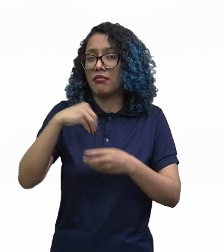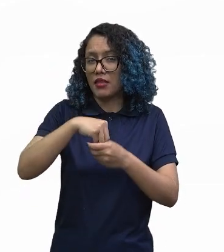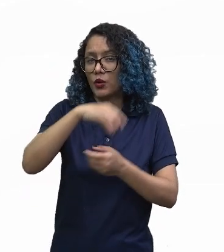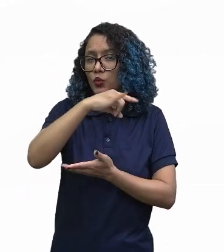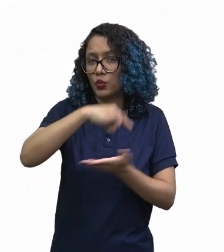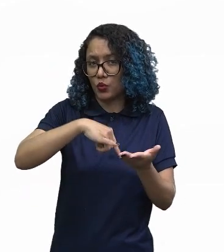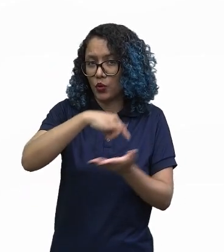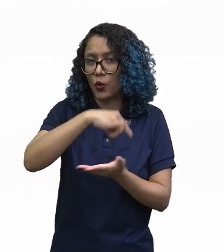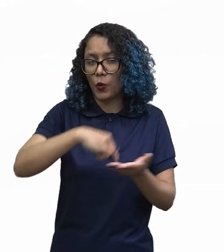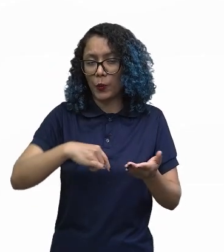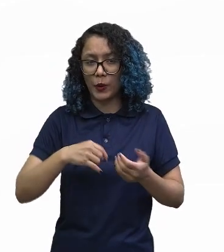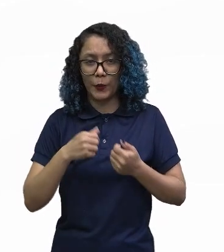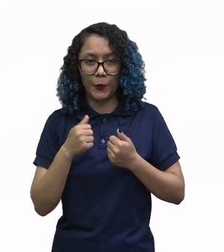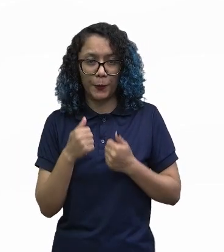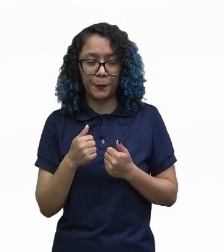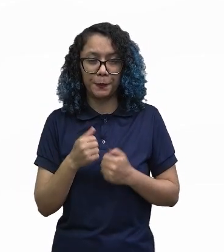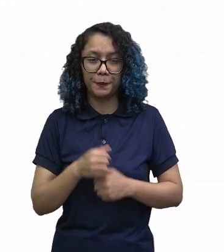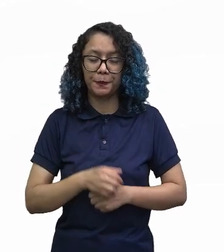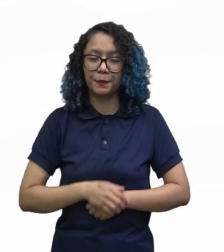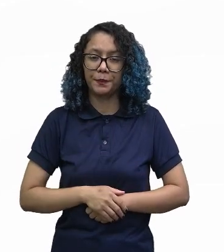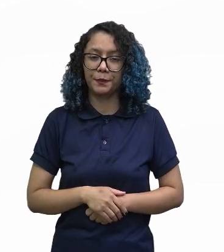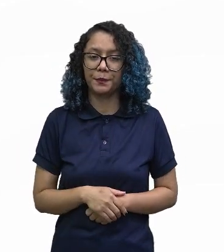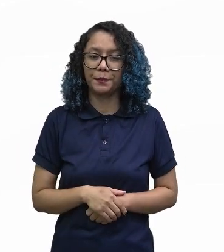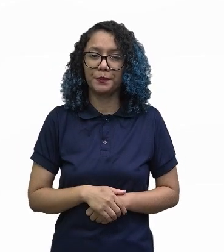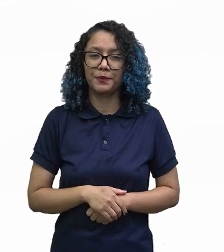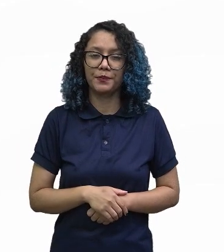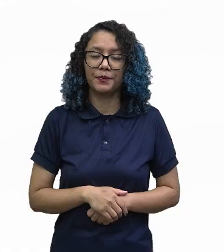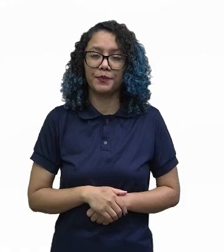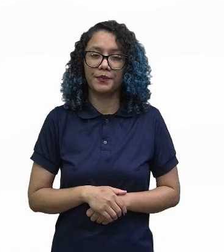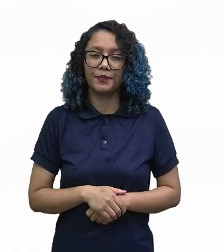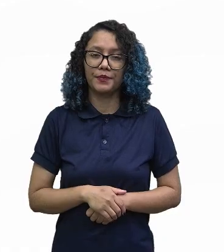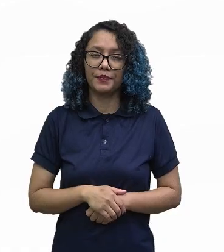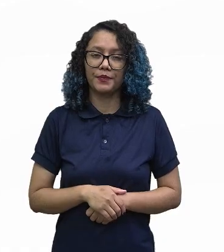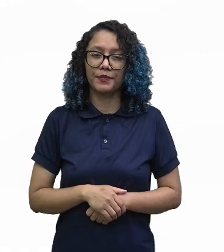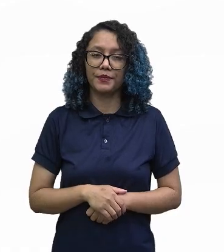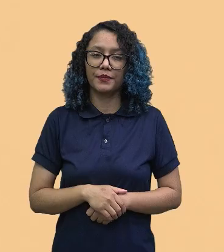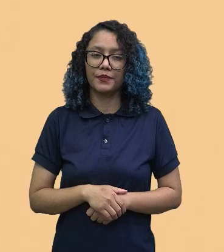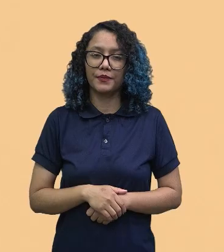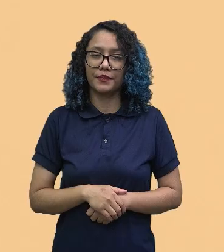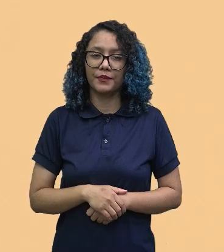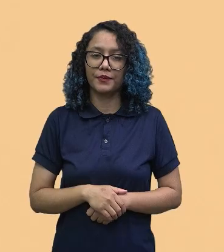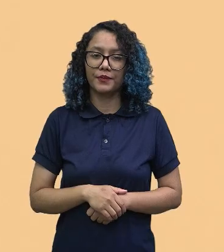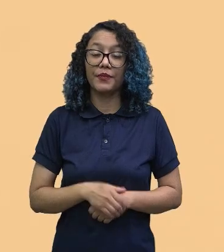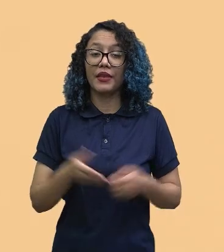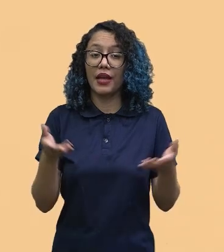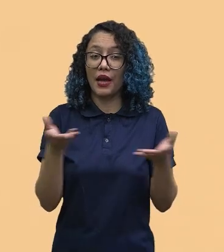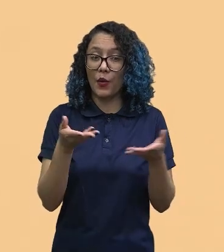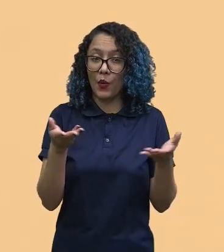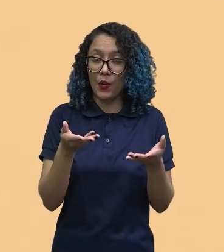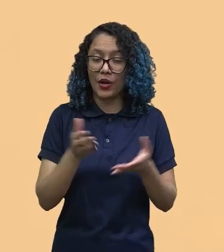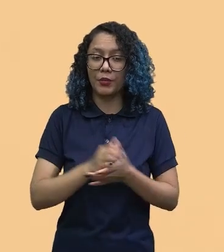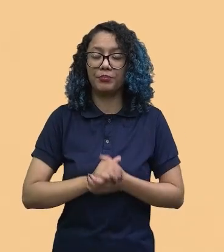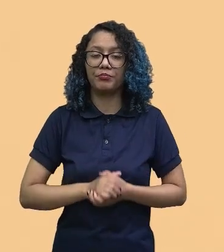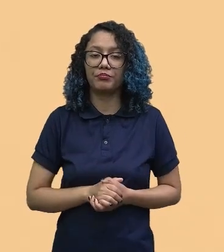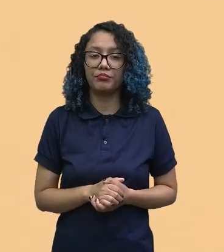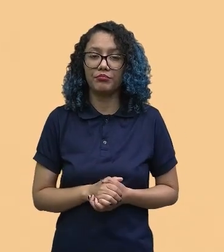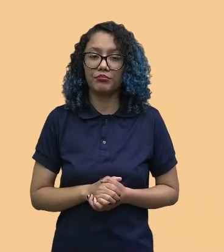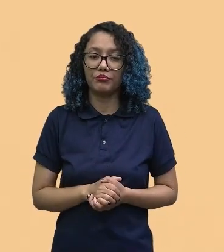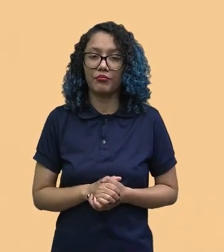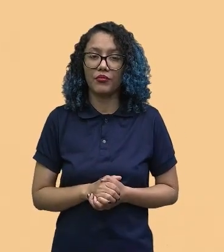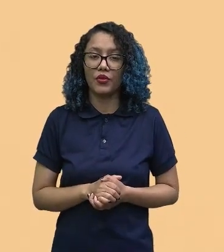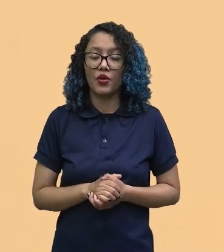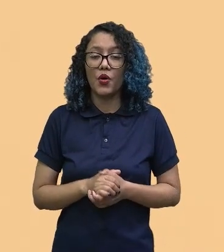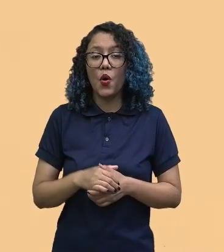Declaração Universal dos Direitos Humanos, tá bom? E agora, nesse momento, eu convido o